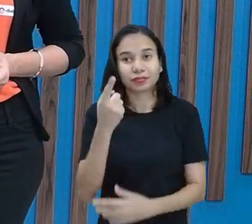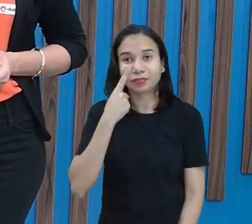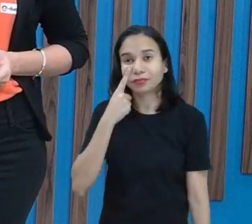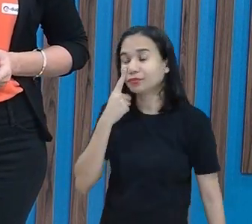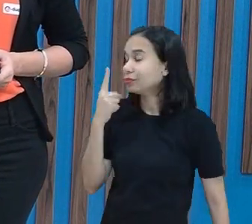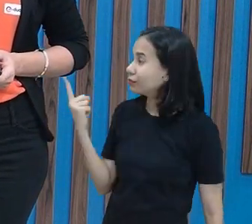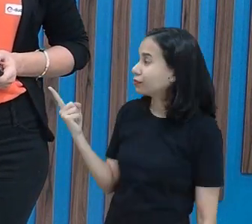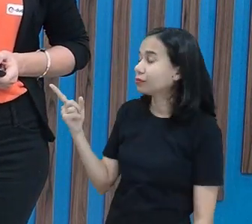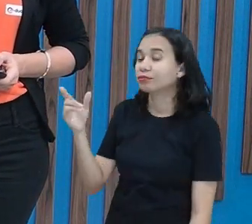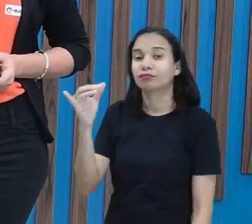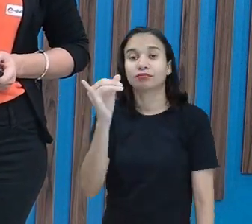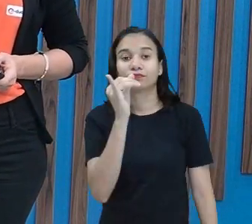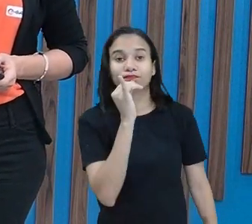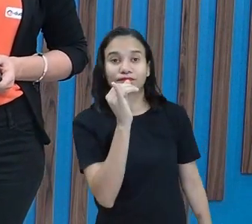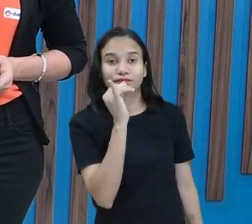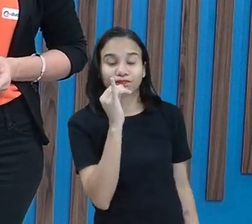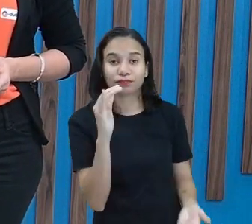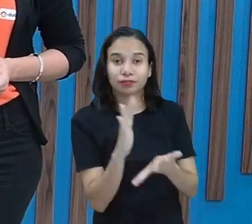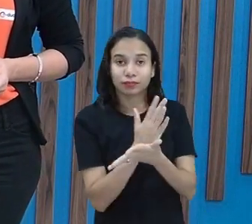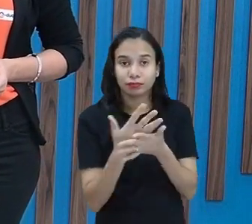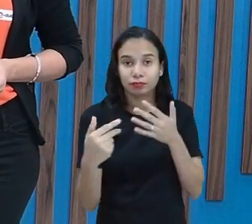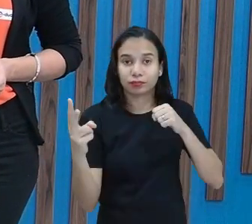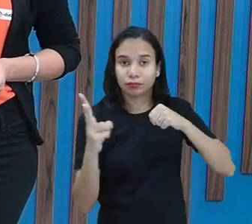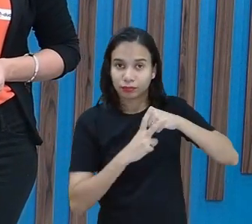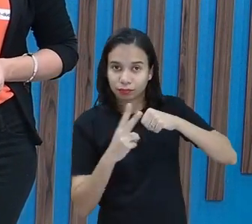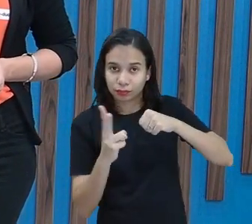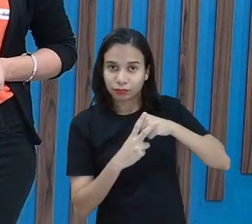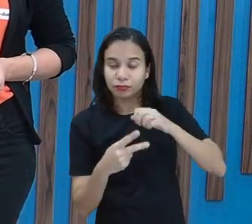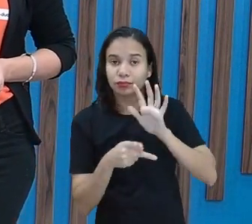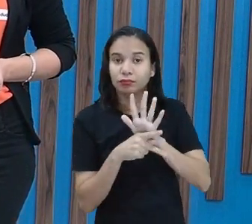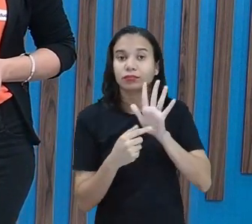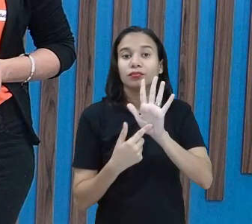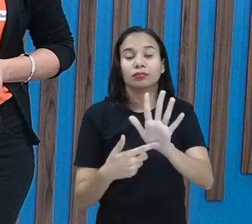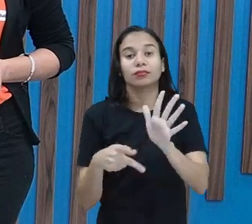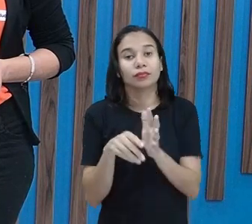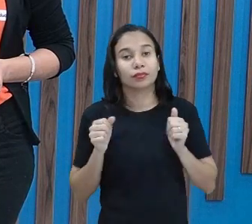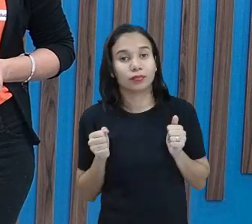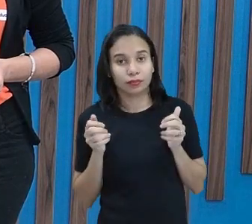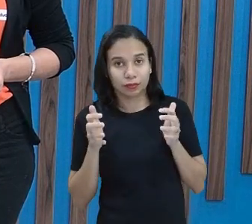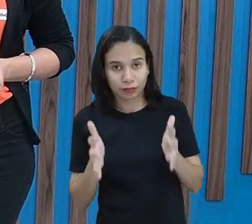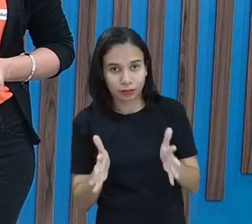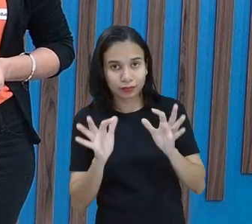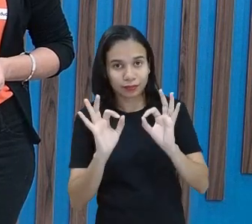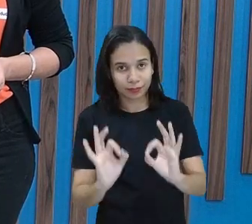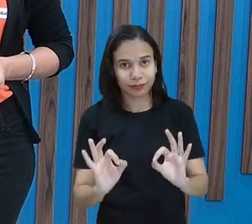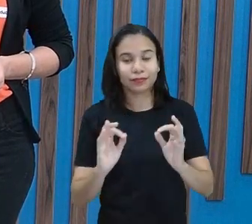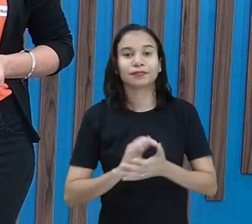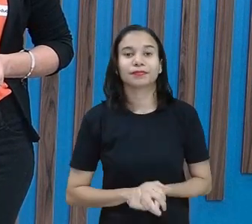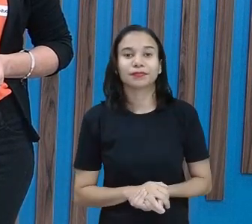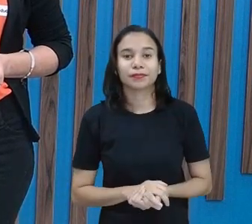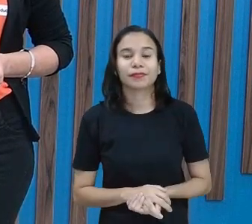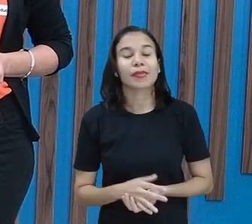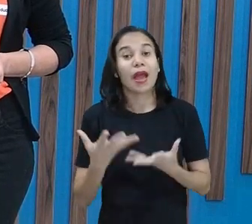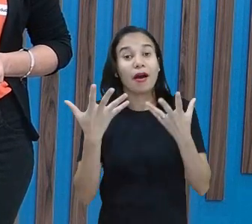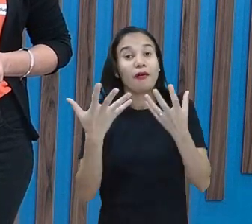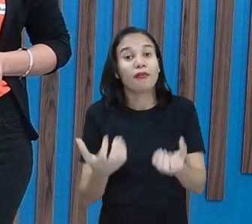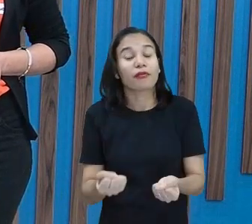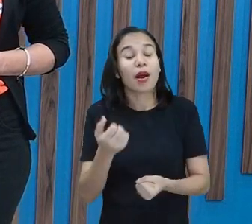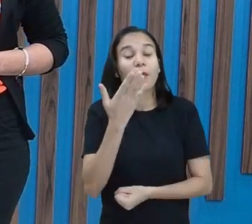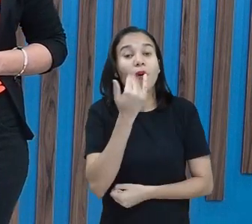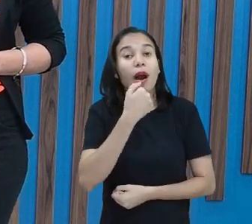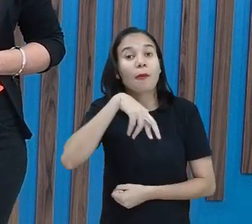aqui. Exemplos de alguns verbos indicando ação. Vamos